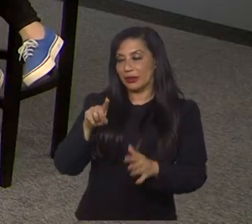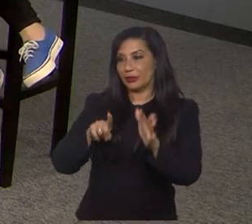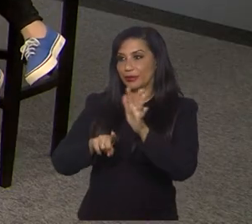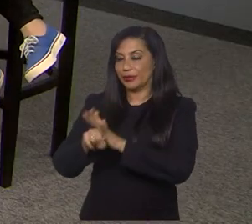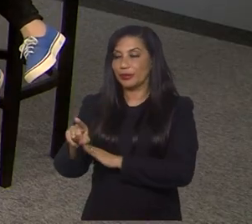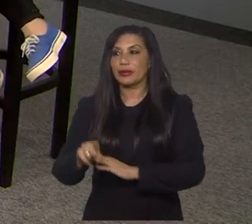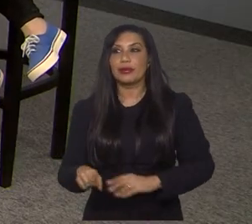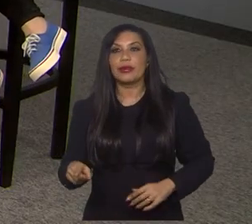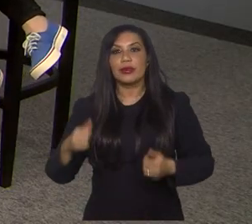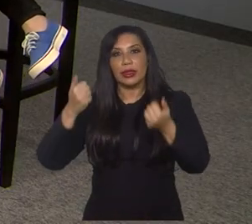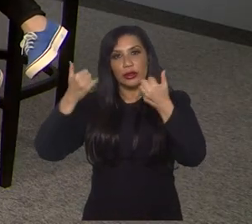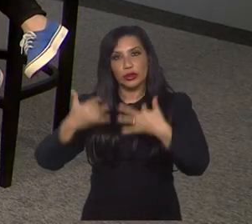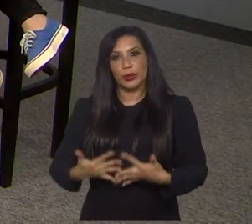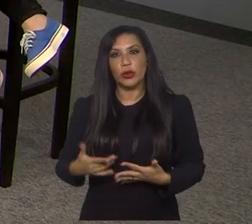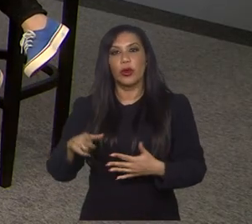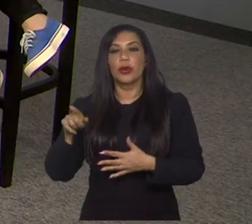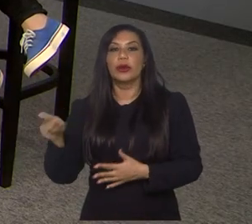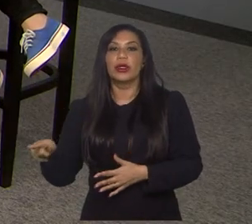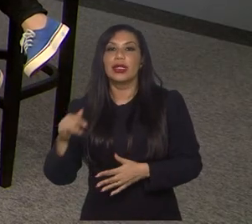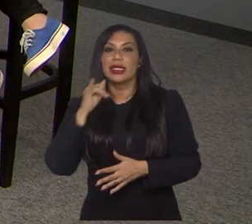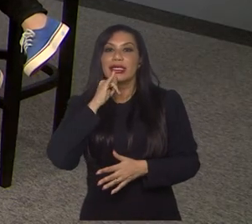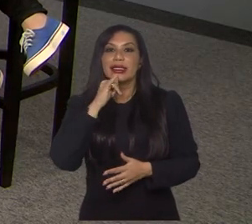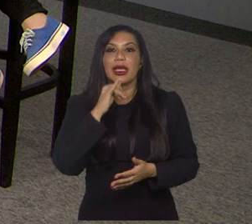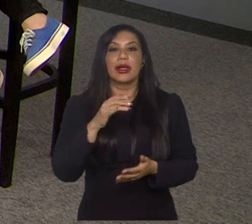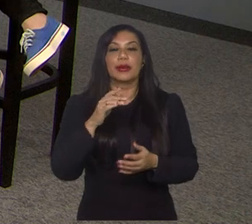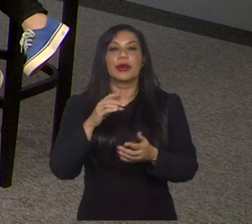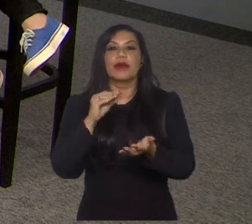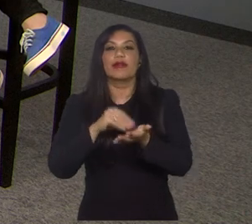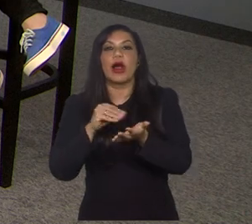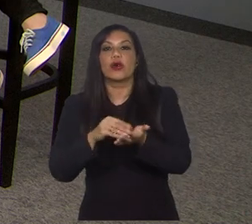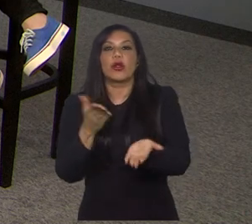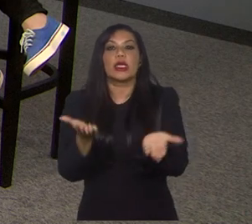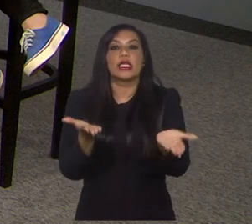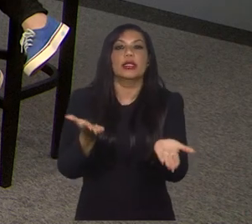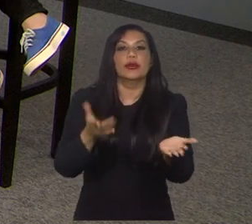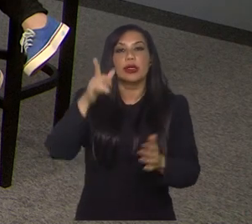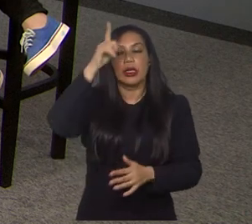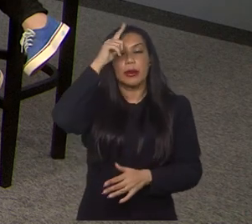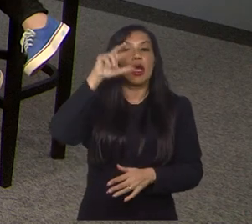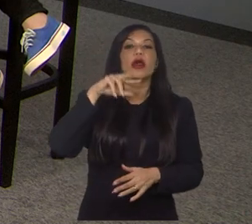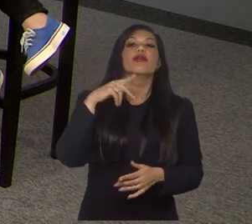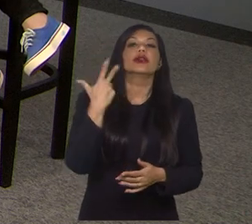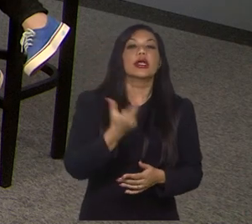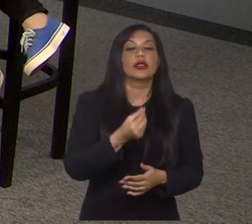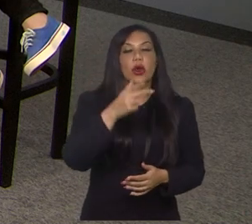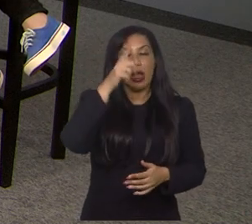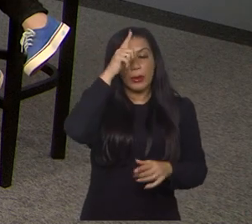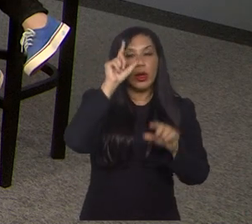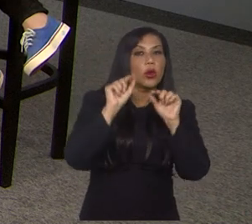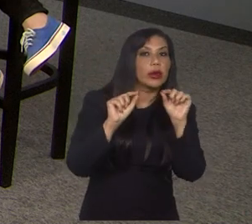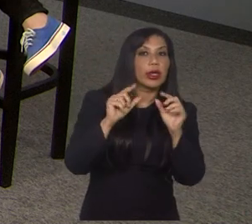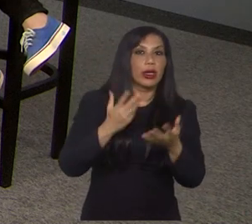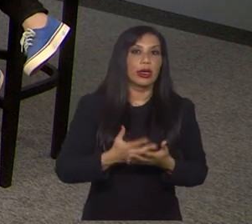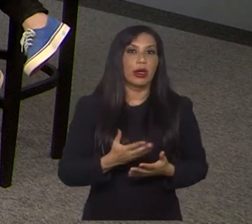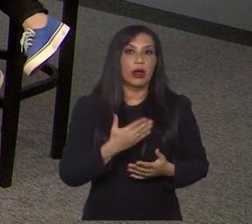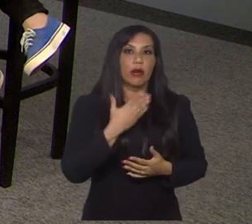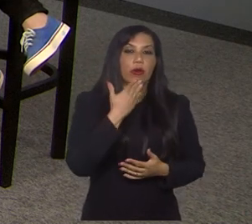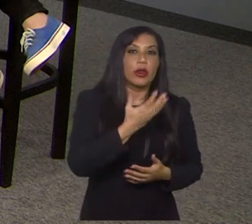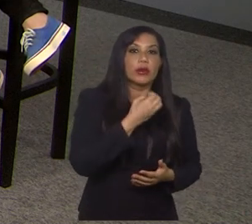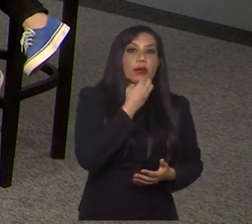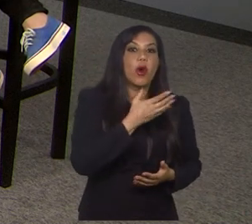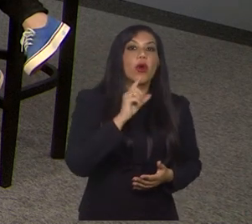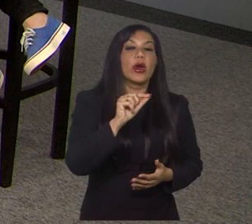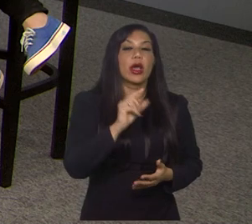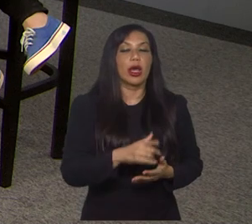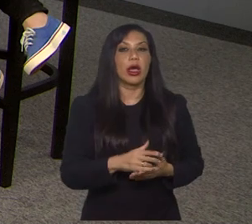Belly destacou bem essa parte desfavorável, desequilíbrio. Para você, o trunfo da Alemanha é exatamente o quê?